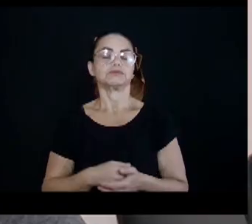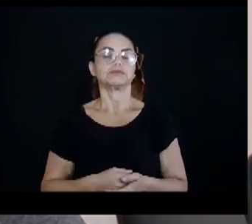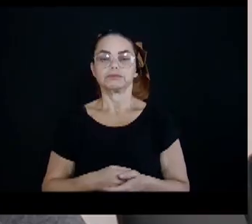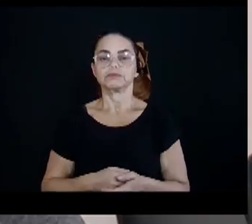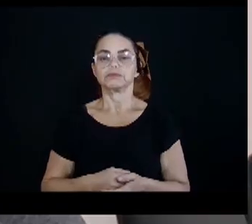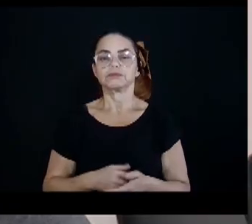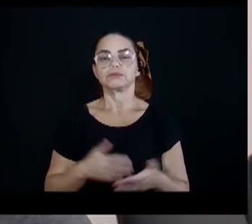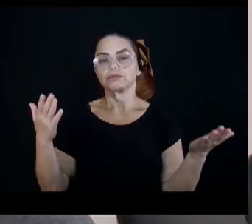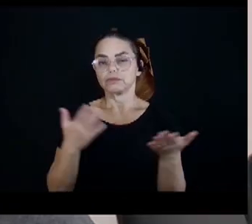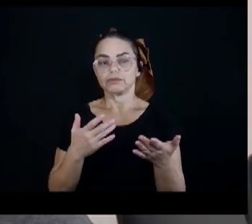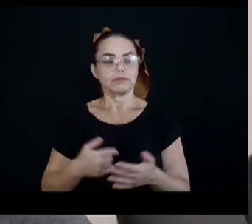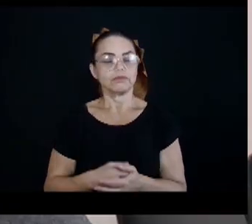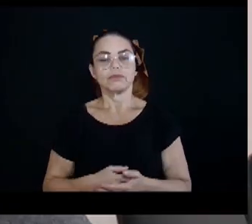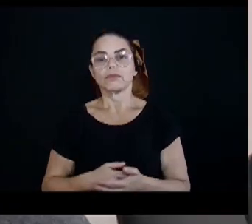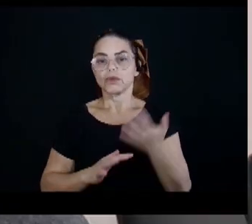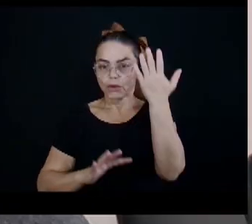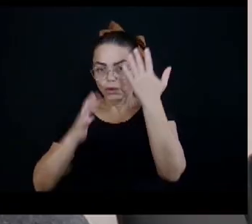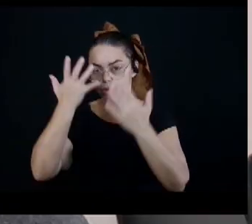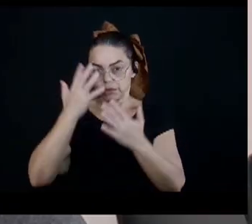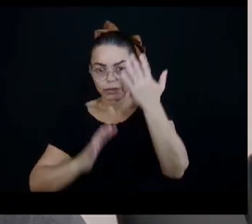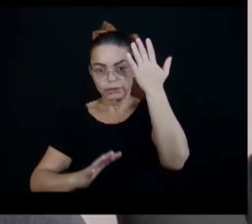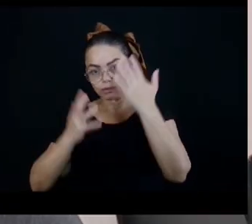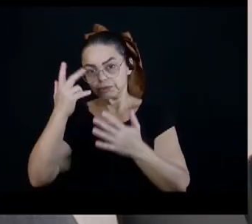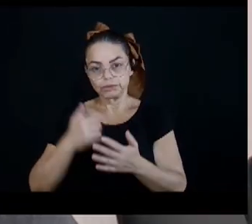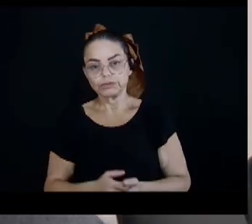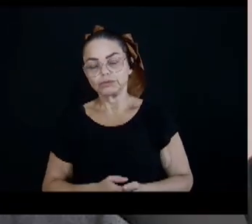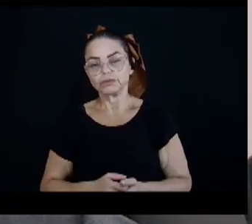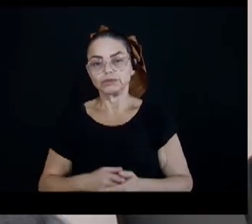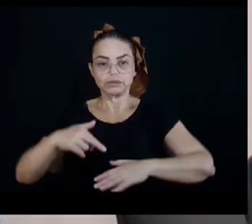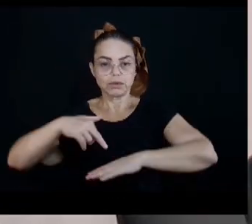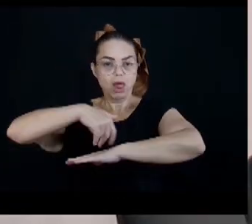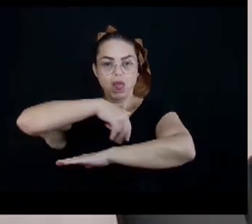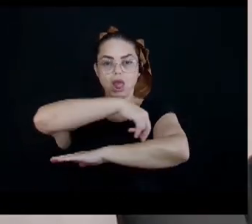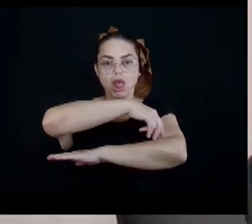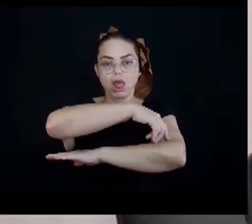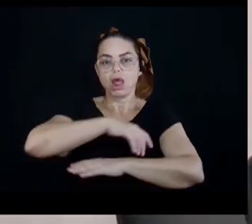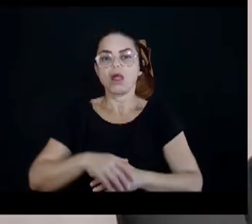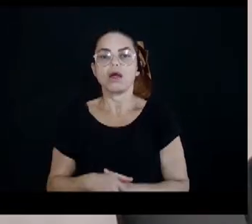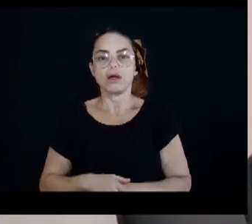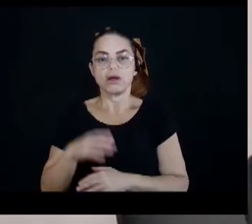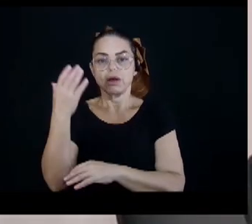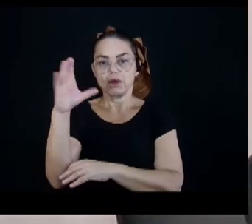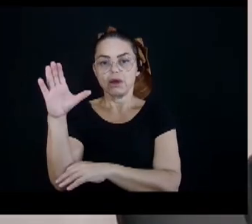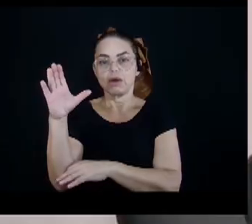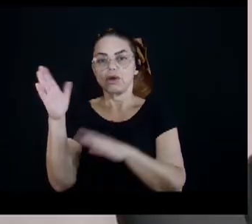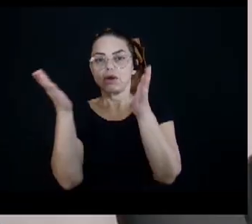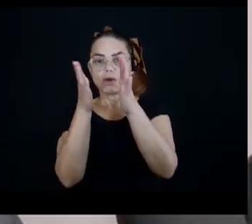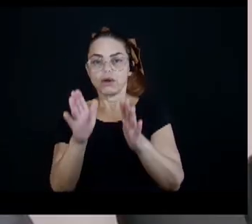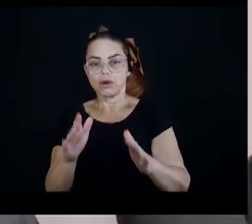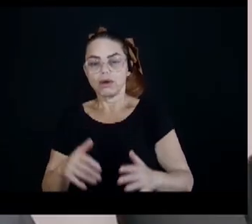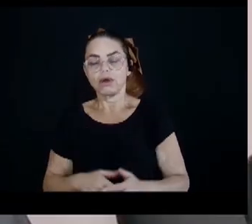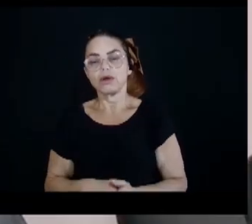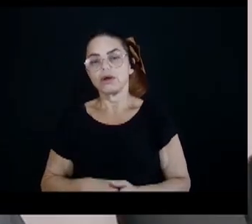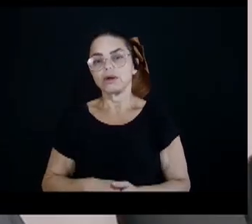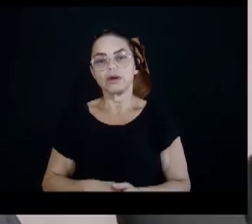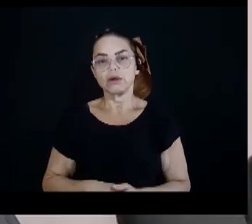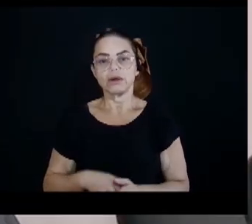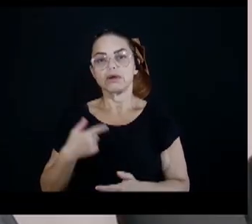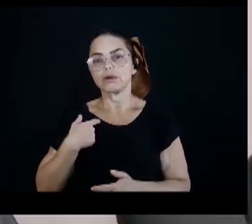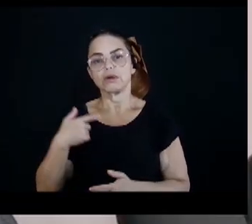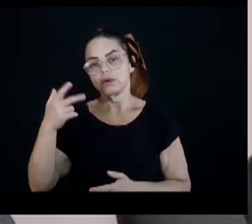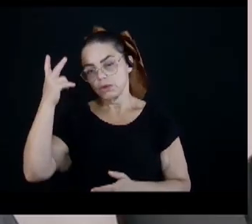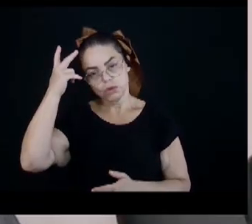Carnaval, as pessoas, as modelos, as blogueiras fitness com corpos esculturais que a gente sabe que não são naturais. Né? Então,